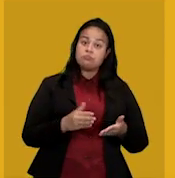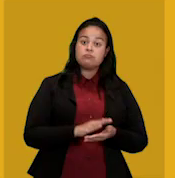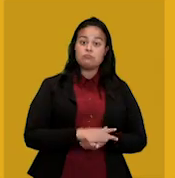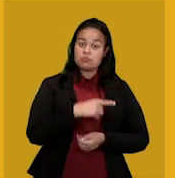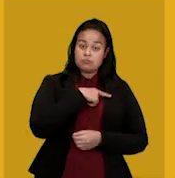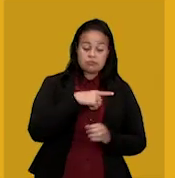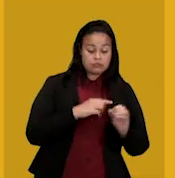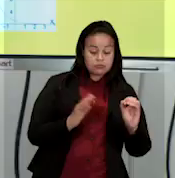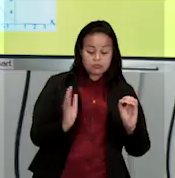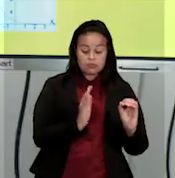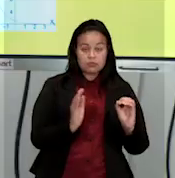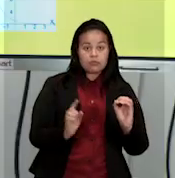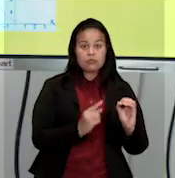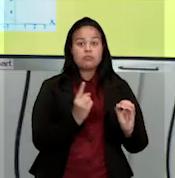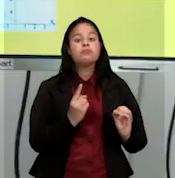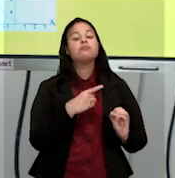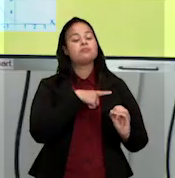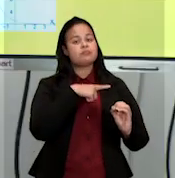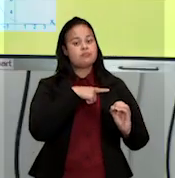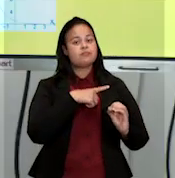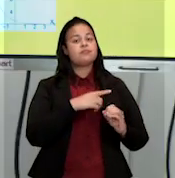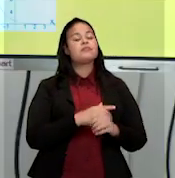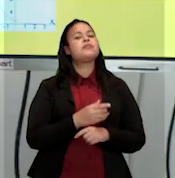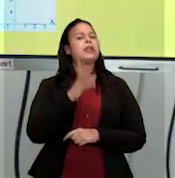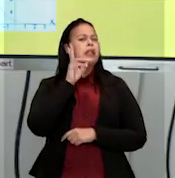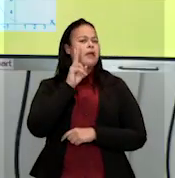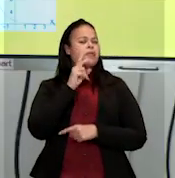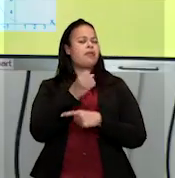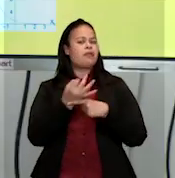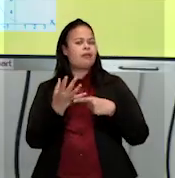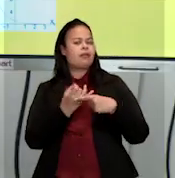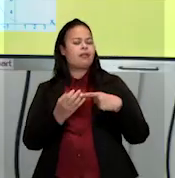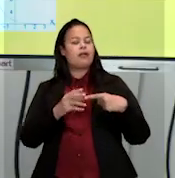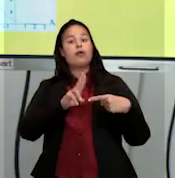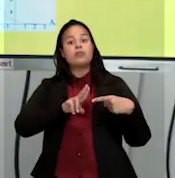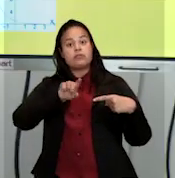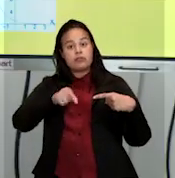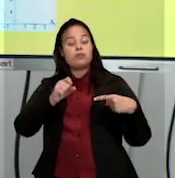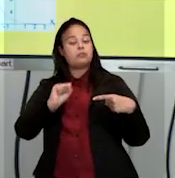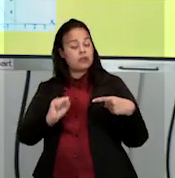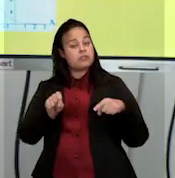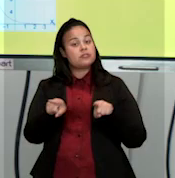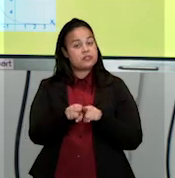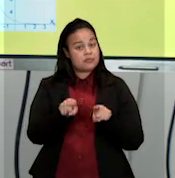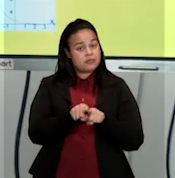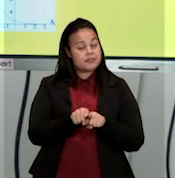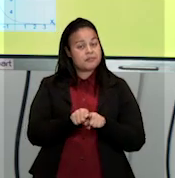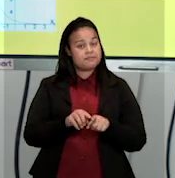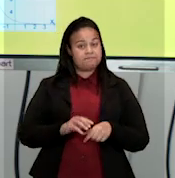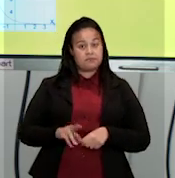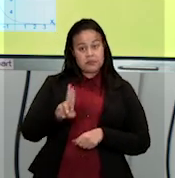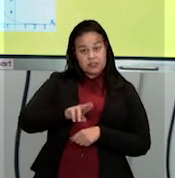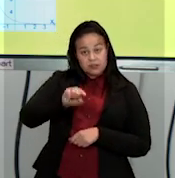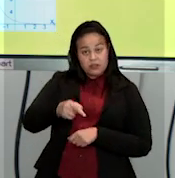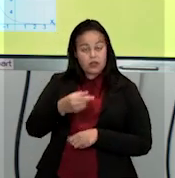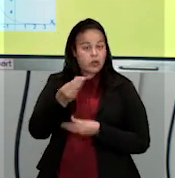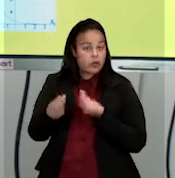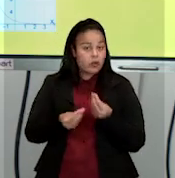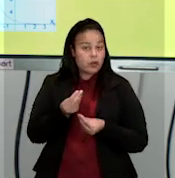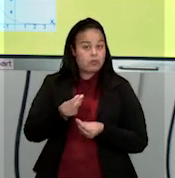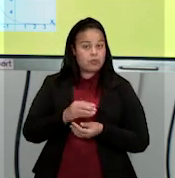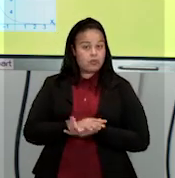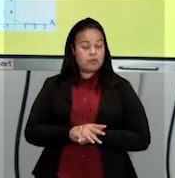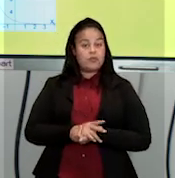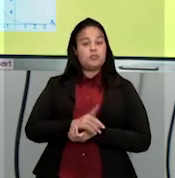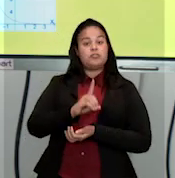você fizer, lembrando que a fração também pode ser representada na forma decimal. Na forma decimal, vai ser uma dízima